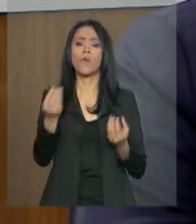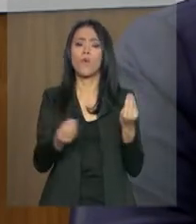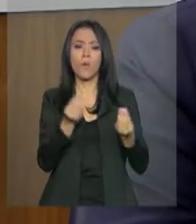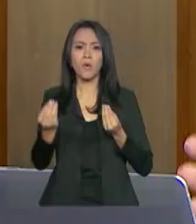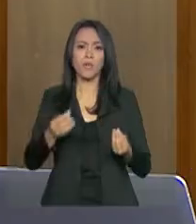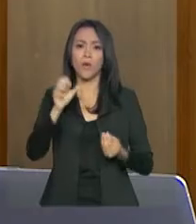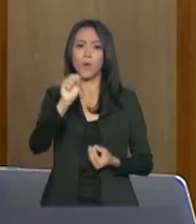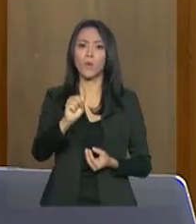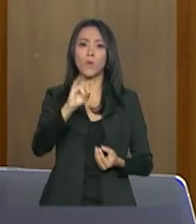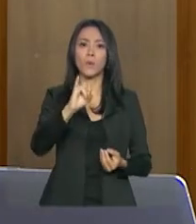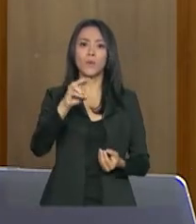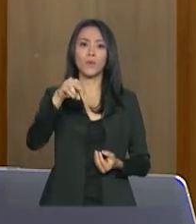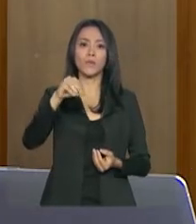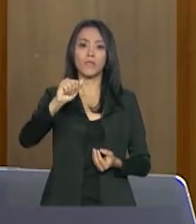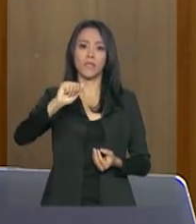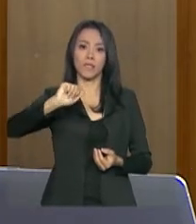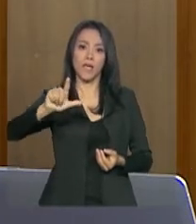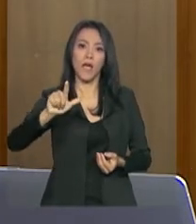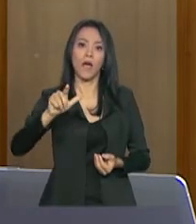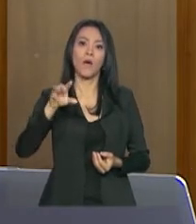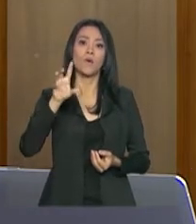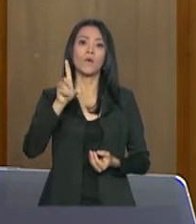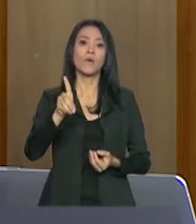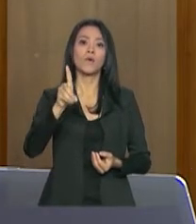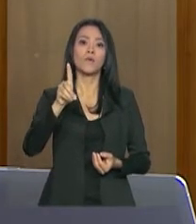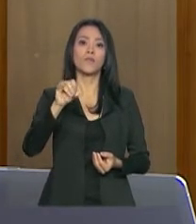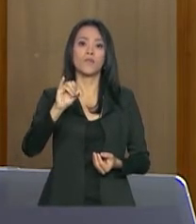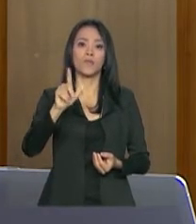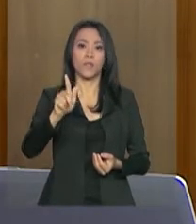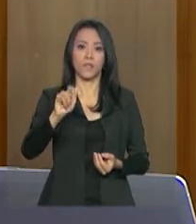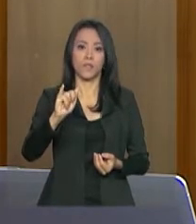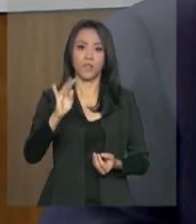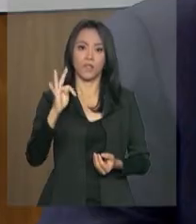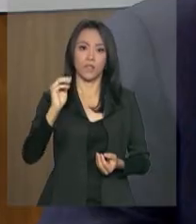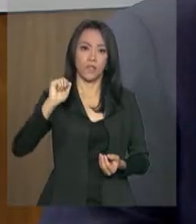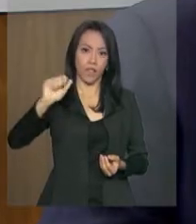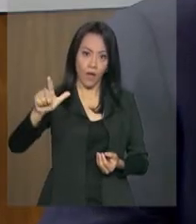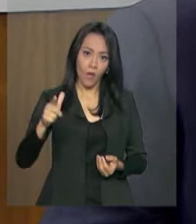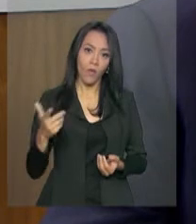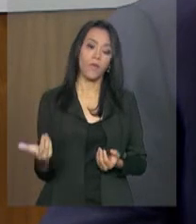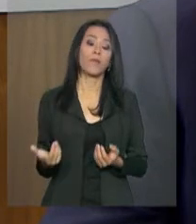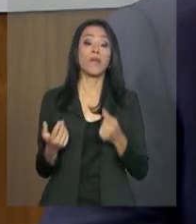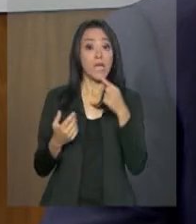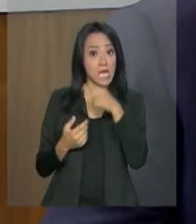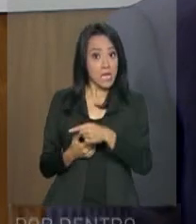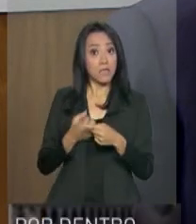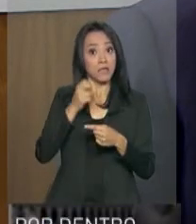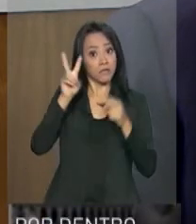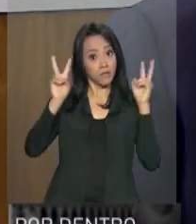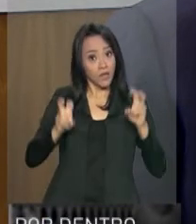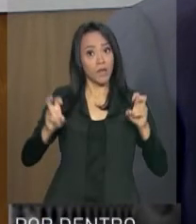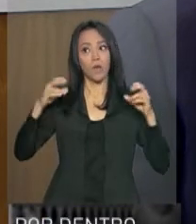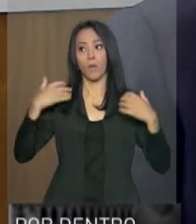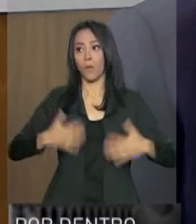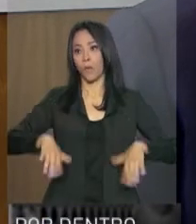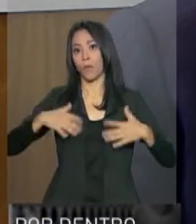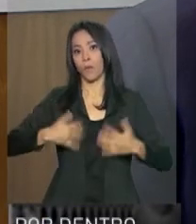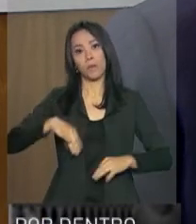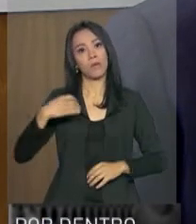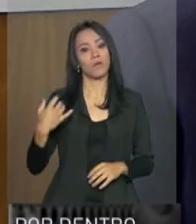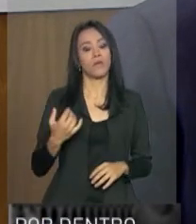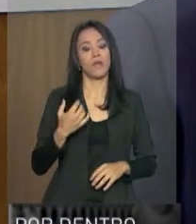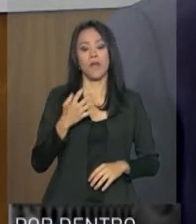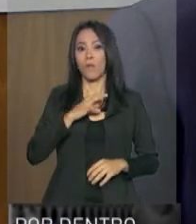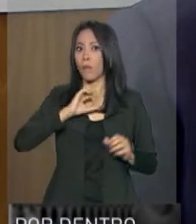cronograma como é que está isso esse é um outro gol de placa do governo federal é uma mudança extraordinária